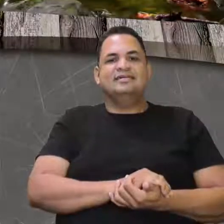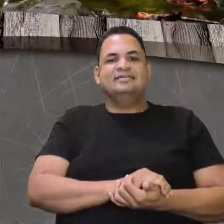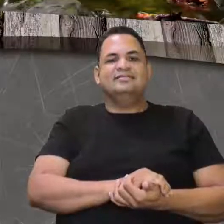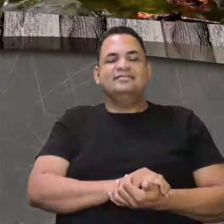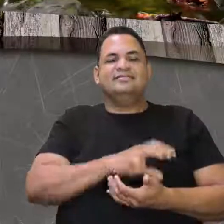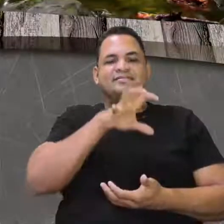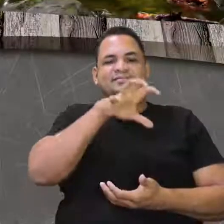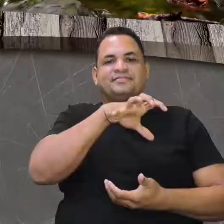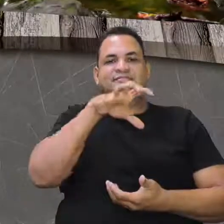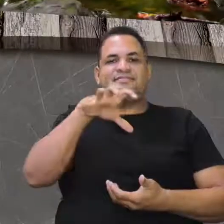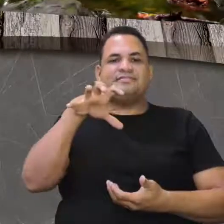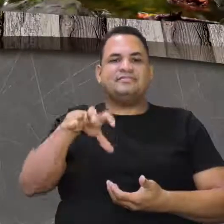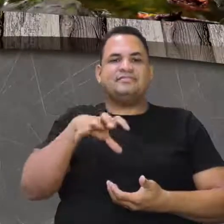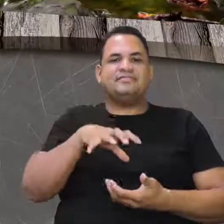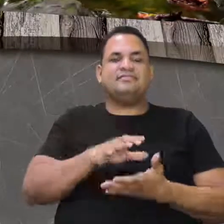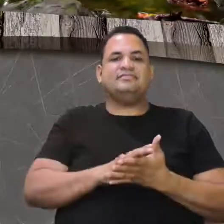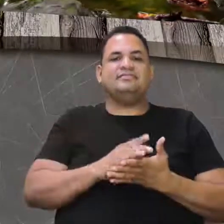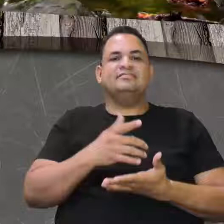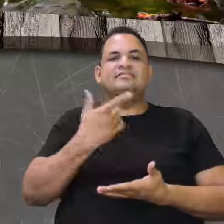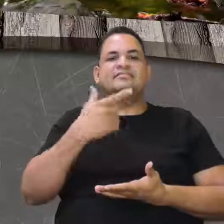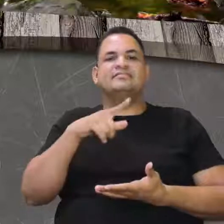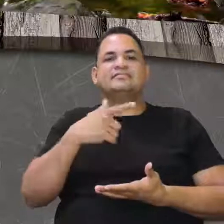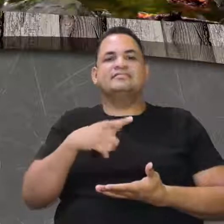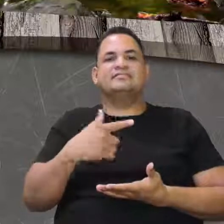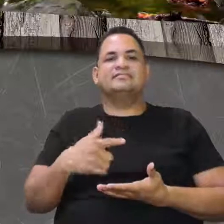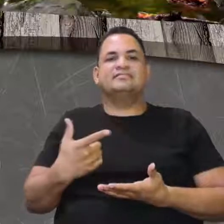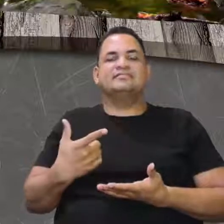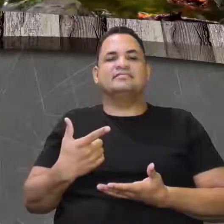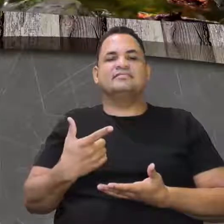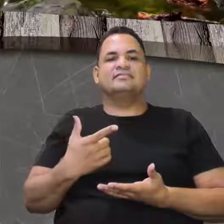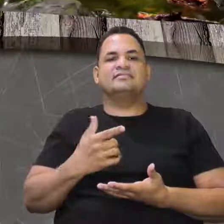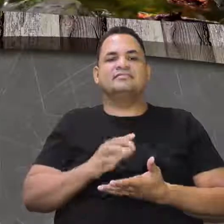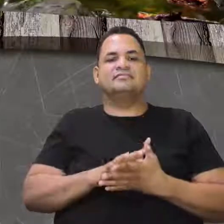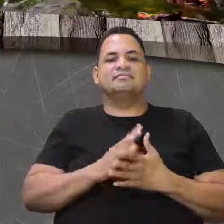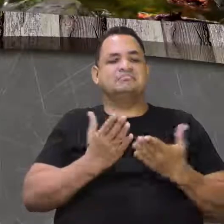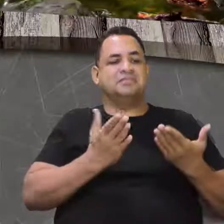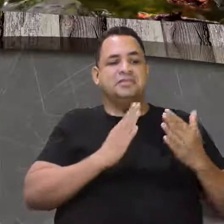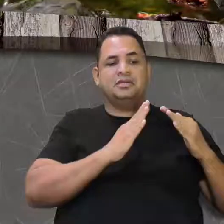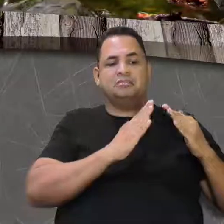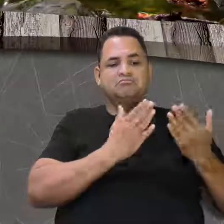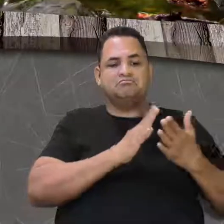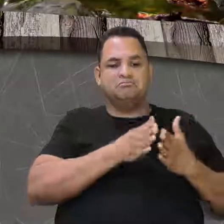São locais onde eu não tenho vizinhos.